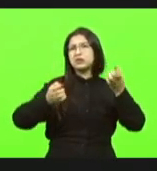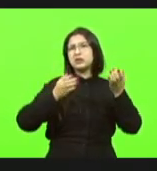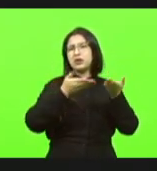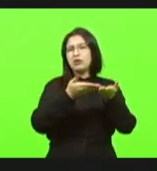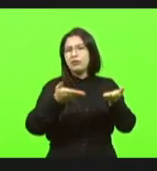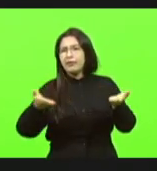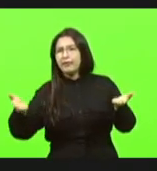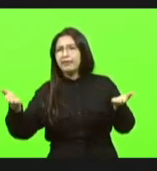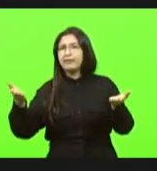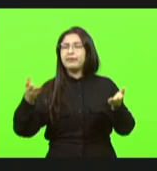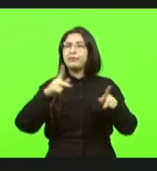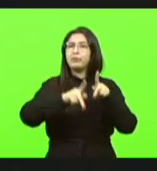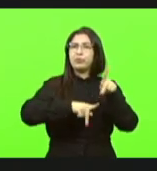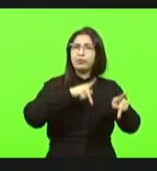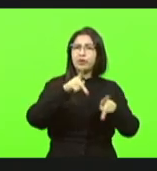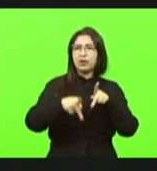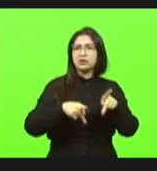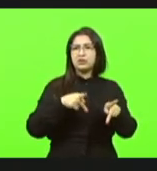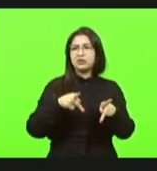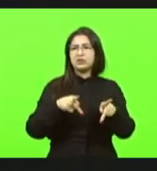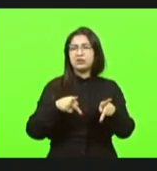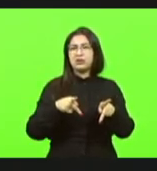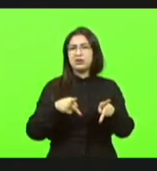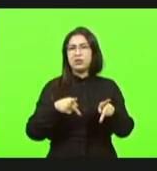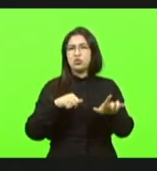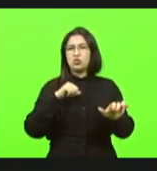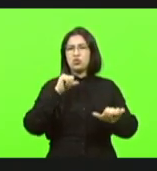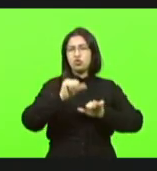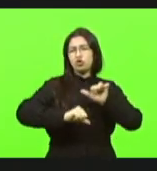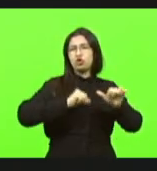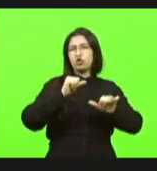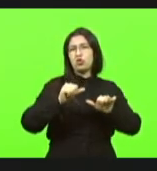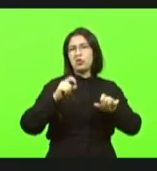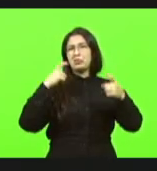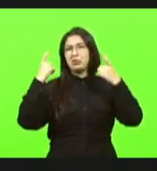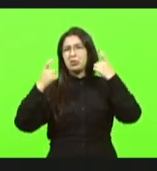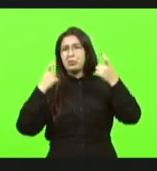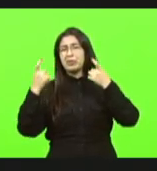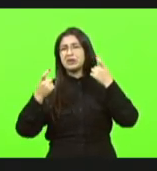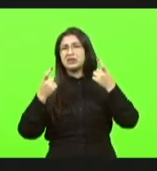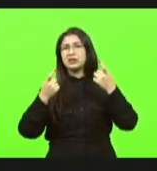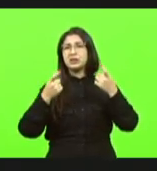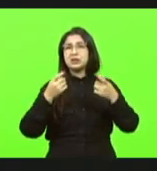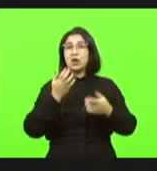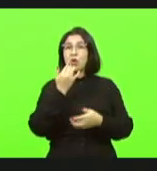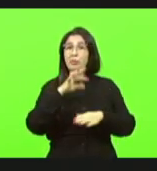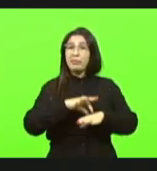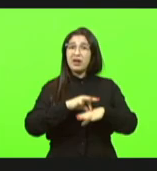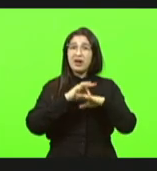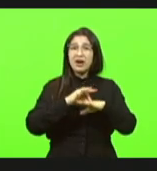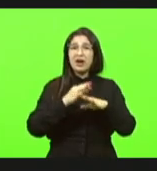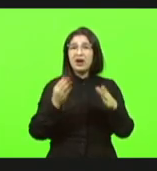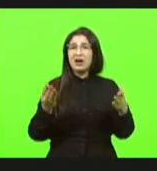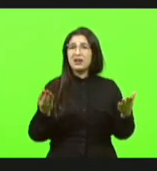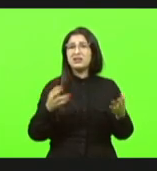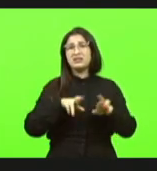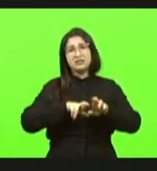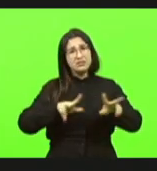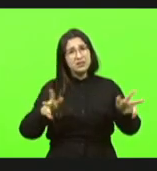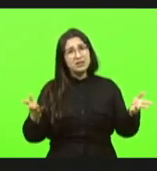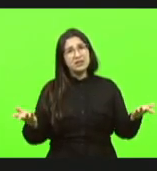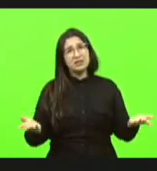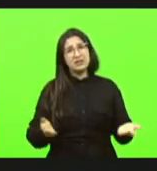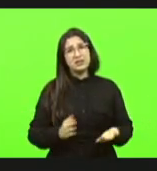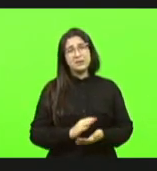não como eu disse não em trocar de carro mas a preocupação e comer carne pó diferencial muito grande isso